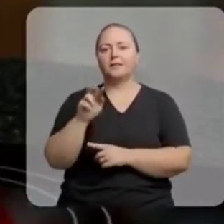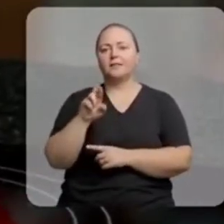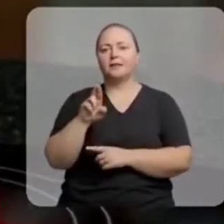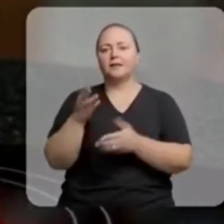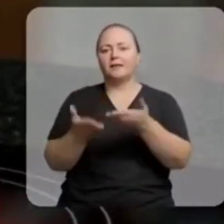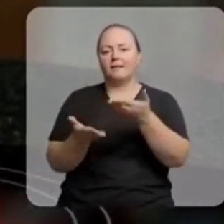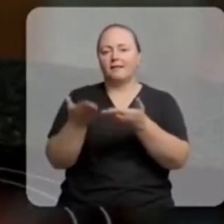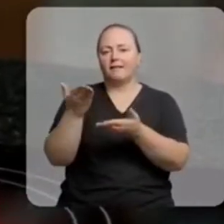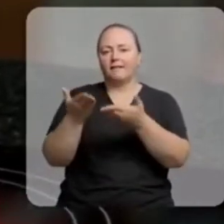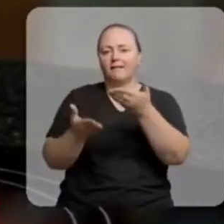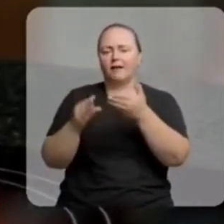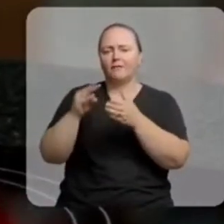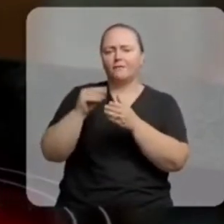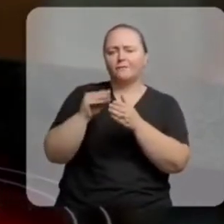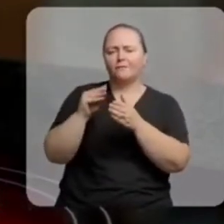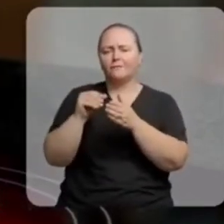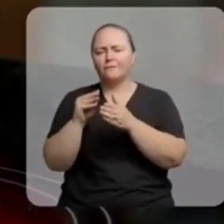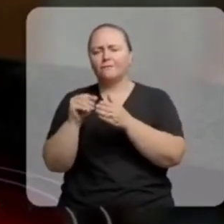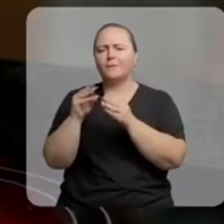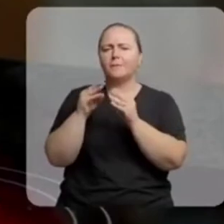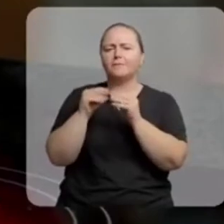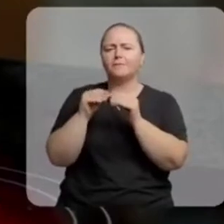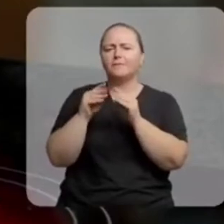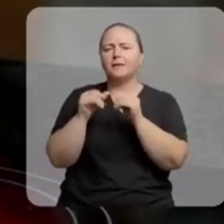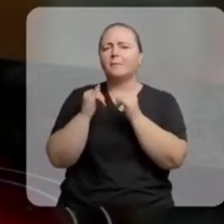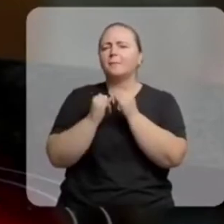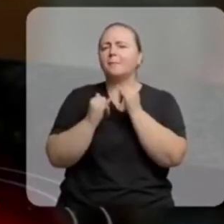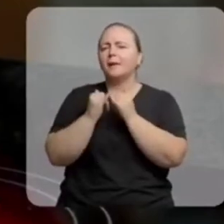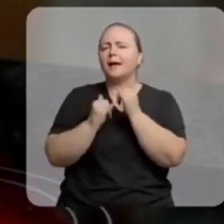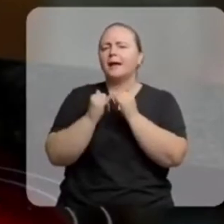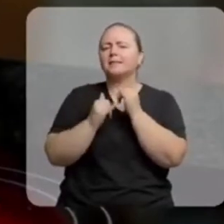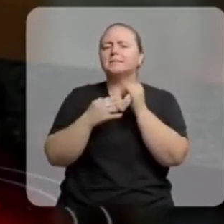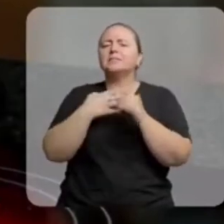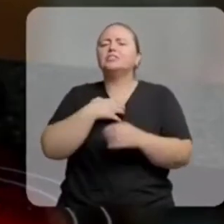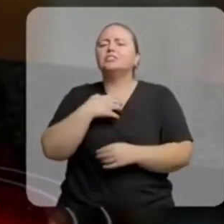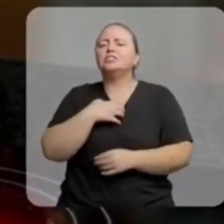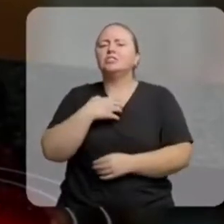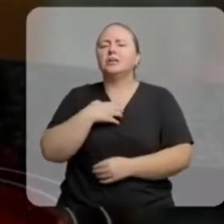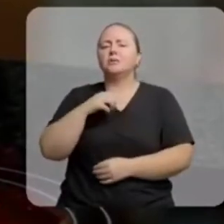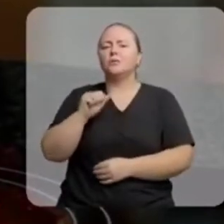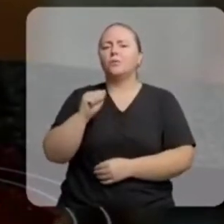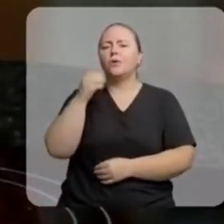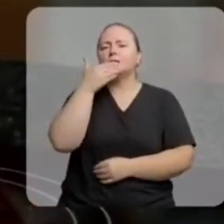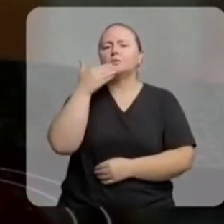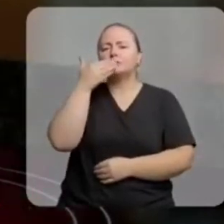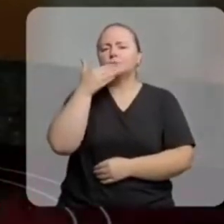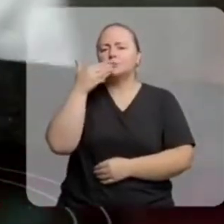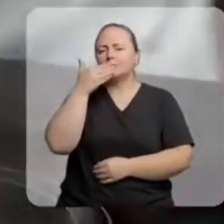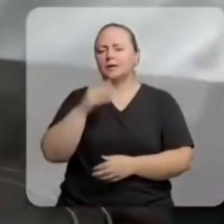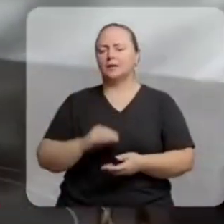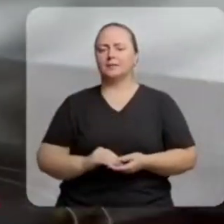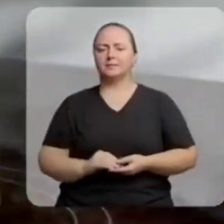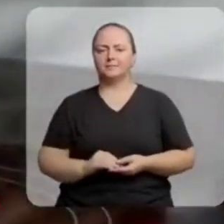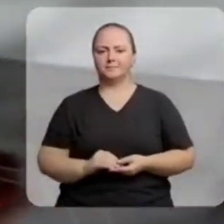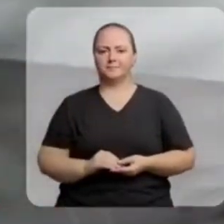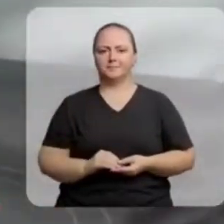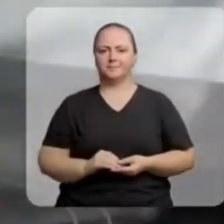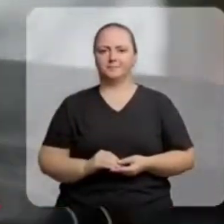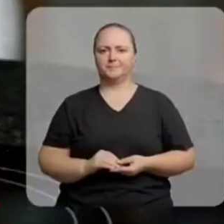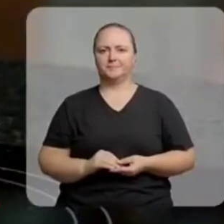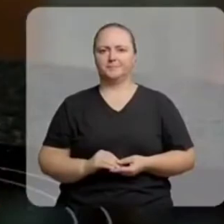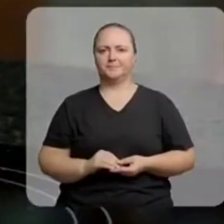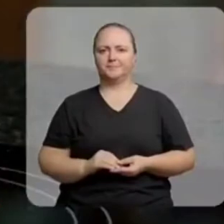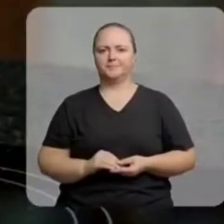para grossa, semelhante ao açúcar mascavo. Coloquei aqui, não vou compactar. Vamos deixar aqui, Júnior.